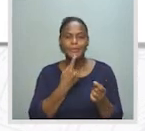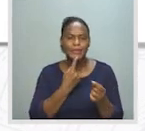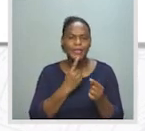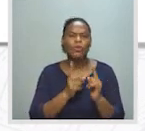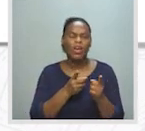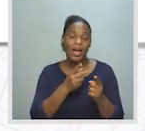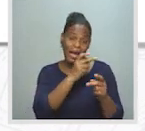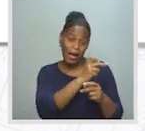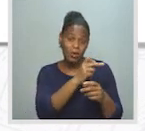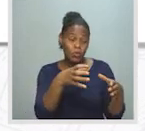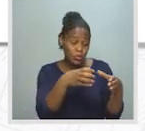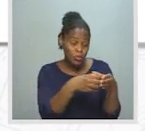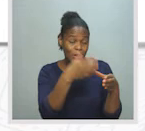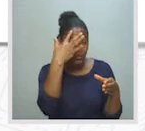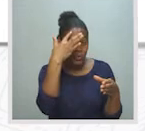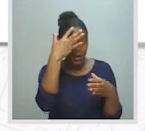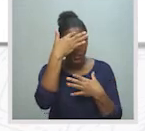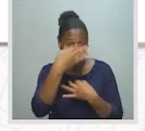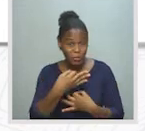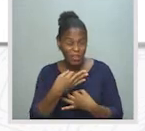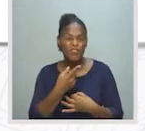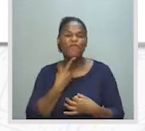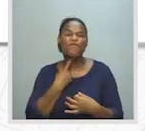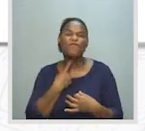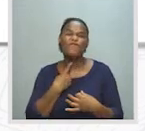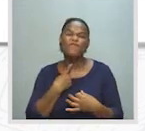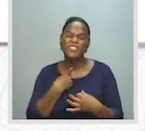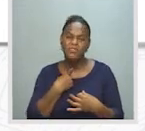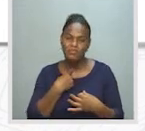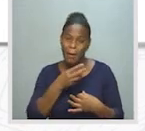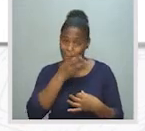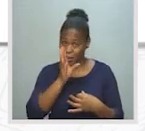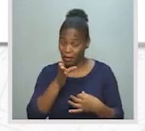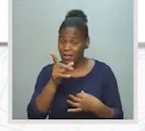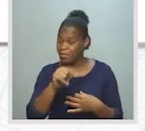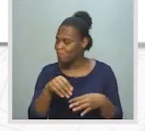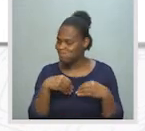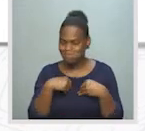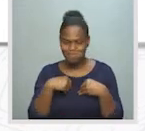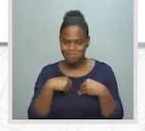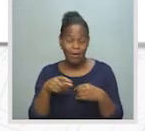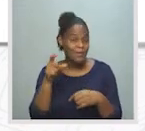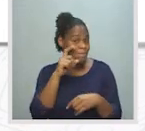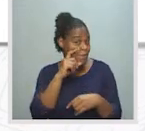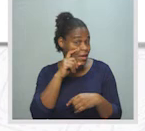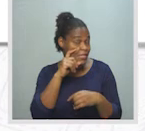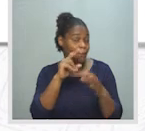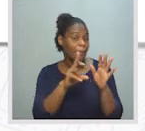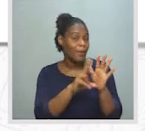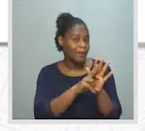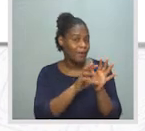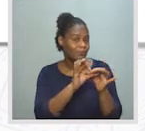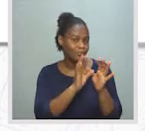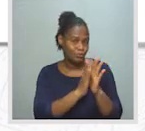de atitudes e comportamentos fanáticos, dogmáticos e intolerantes na defesa de